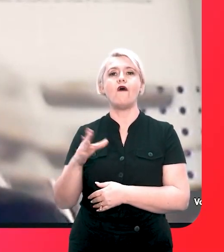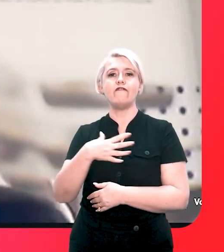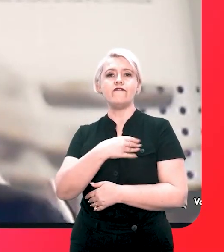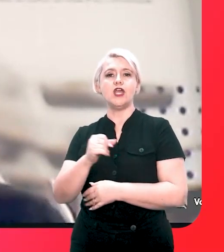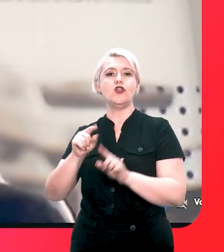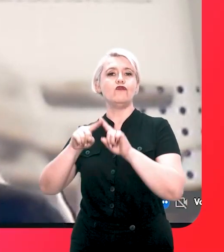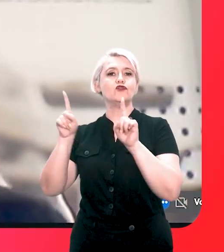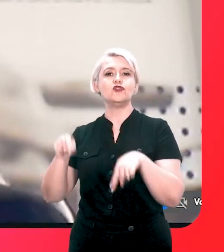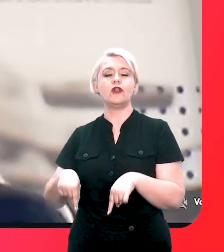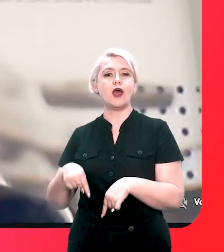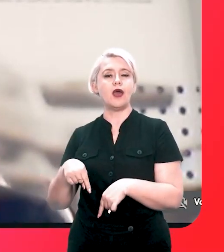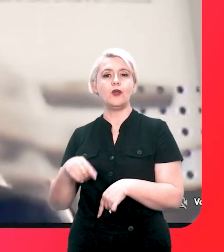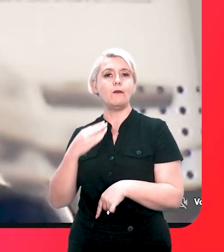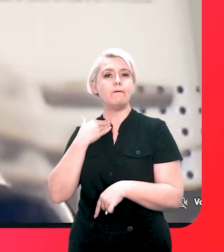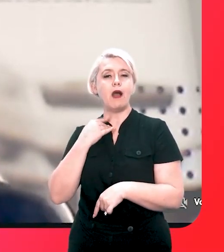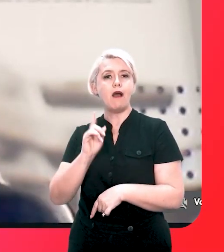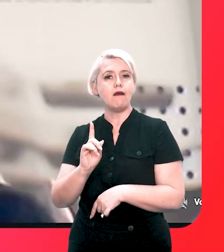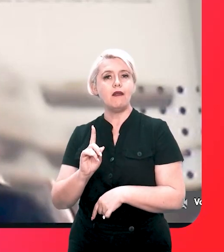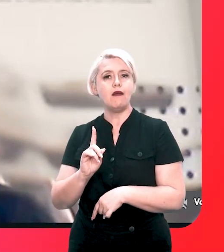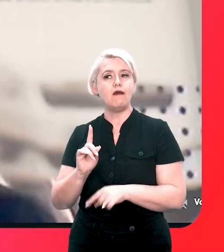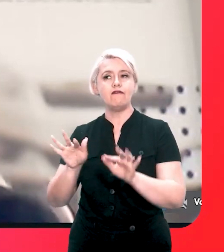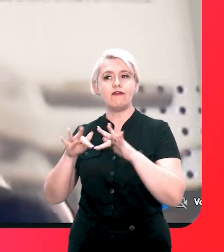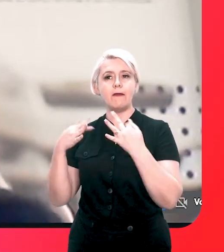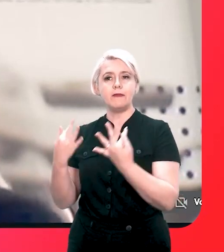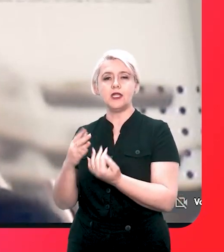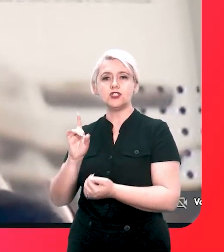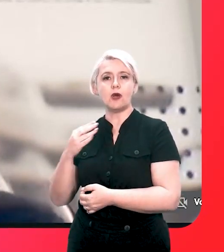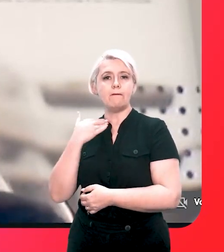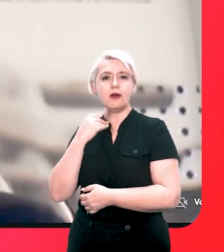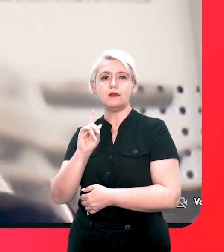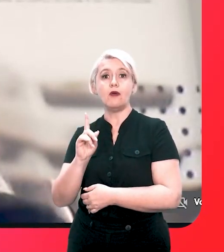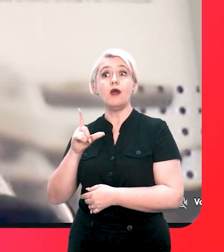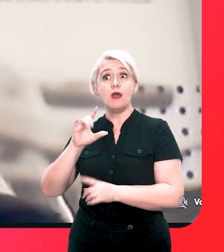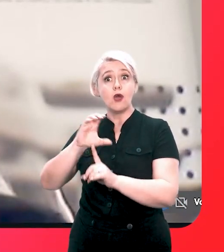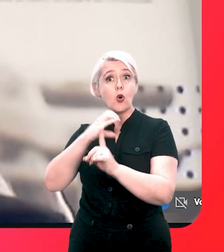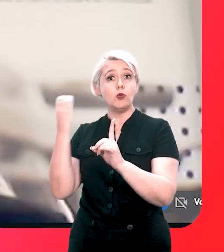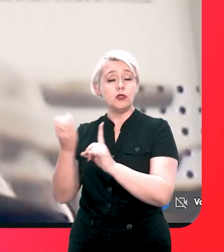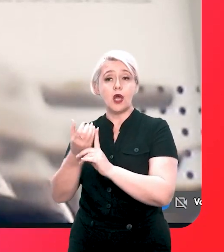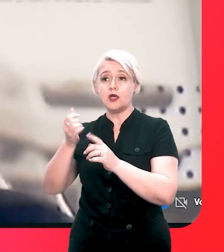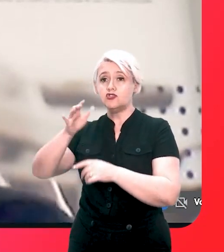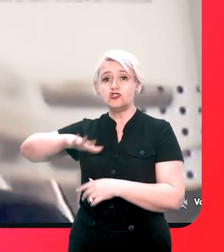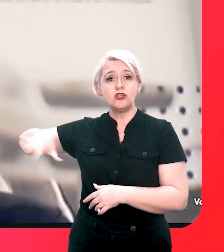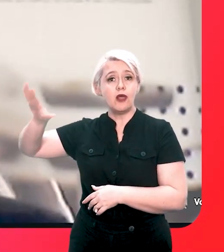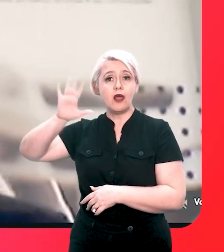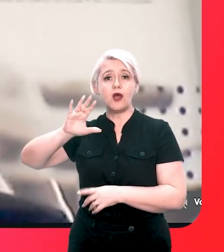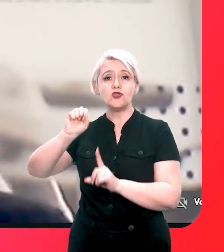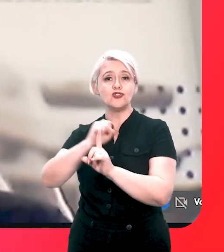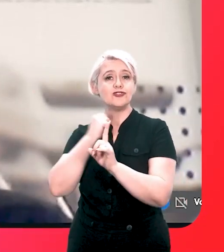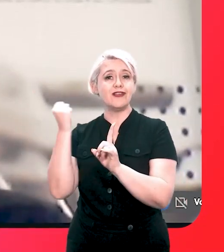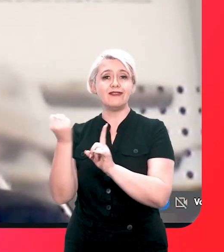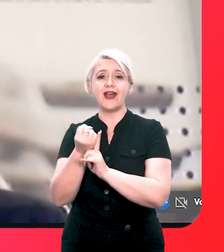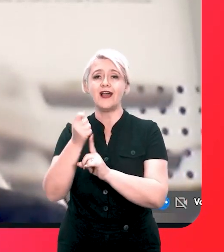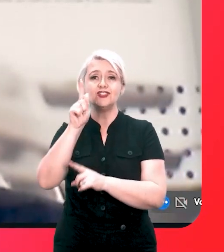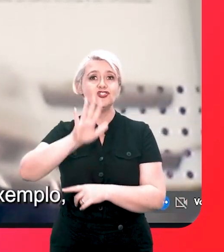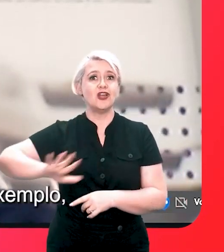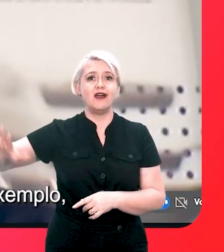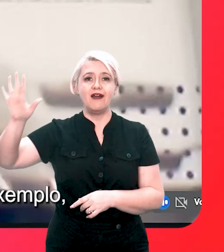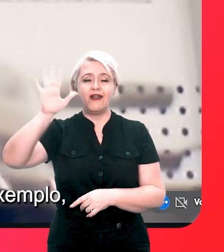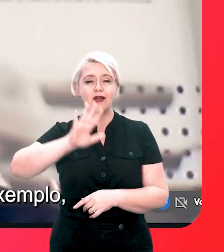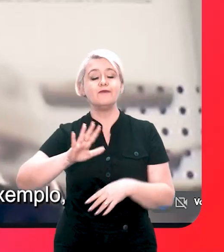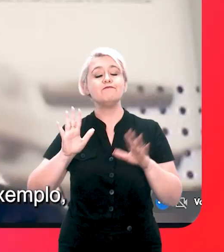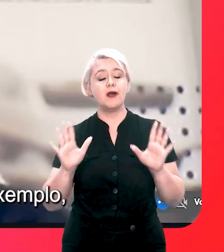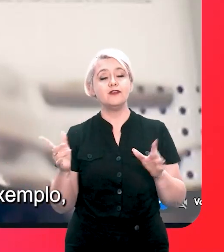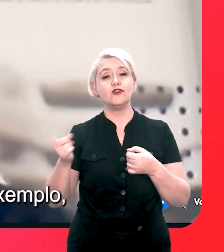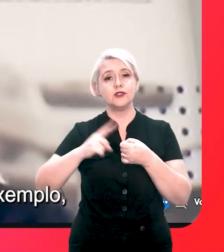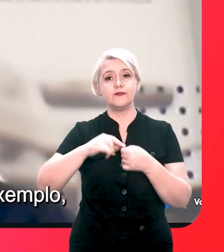filhos de funcionários do banco, da família Banco do Brasil, é para a comunidade em geral, sociedade em geral. Mas